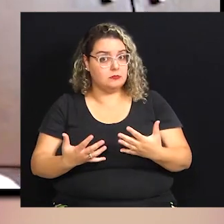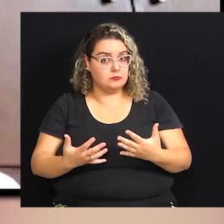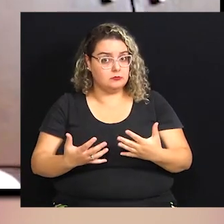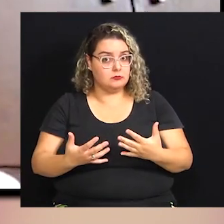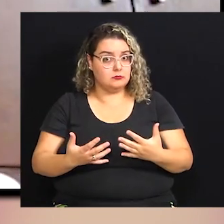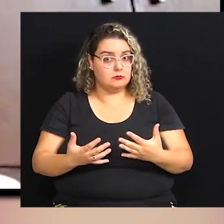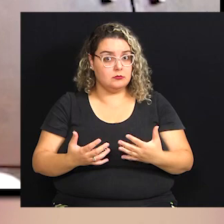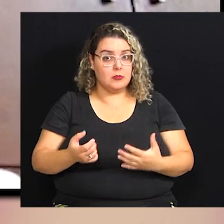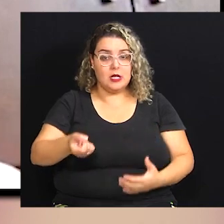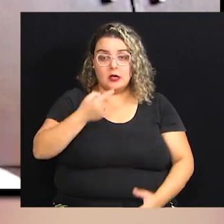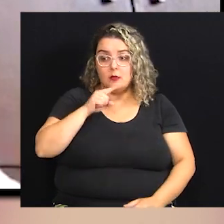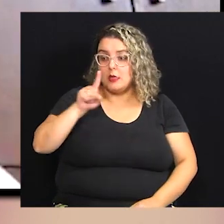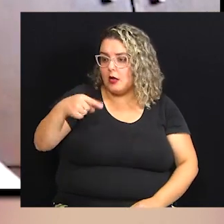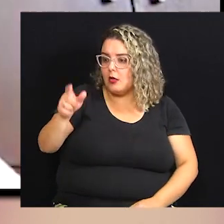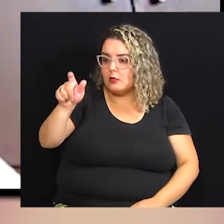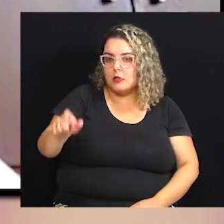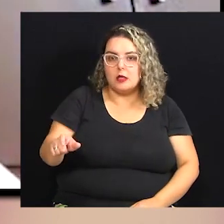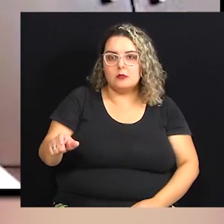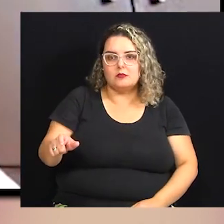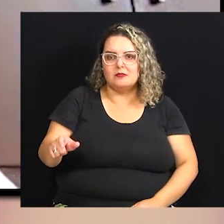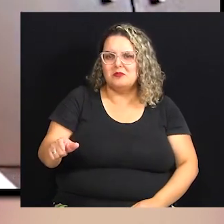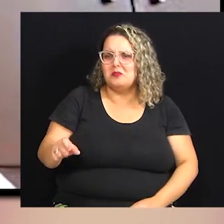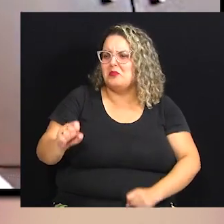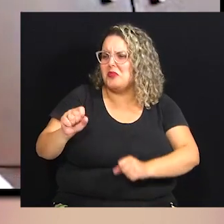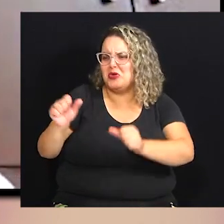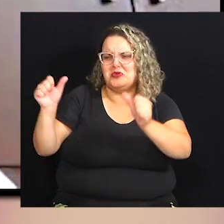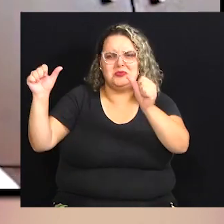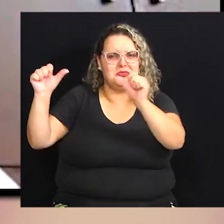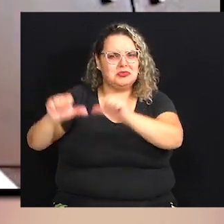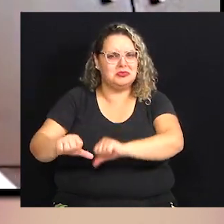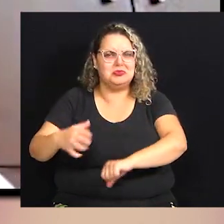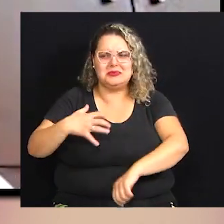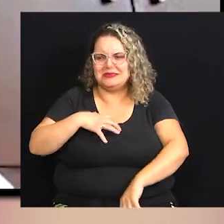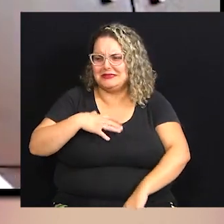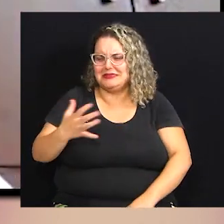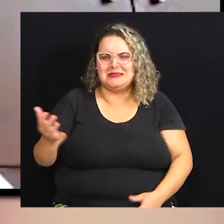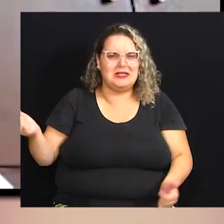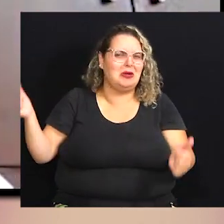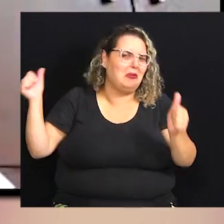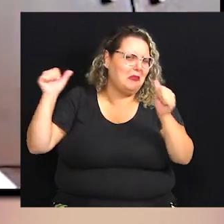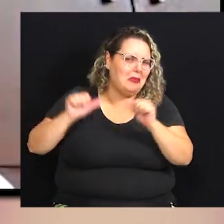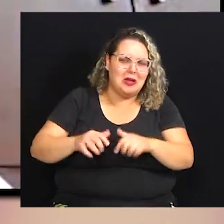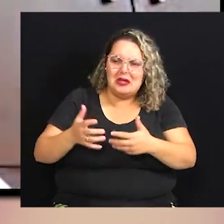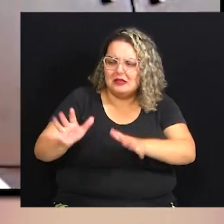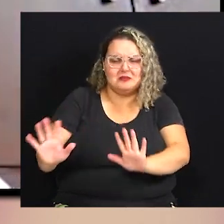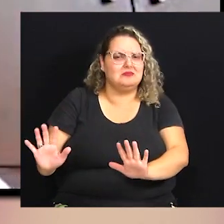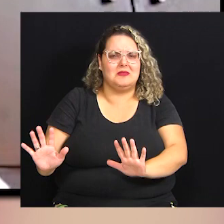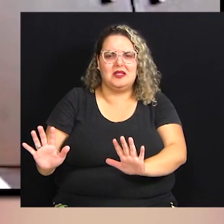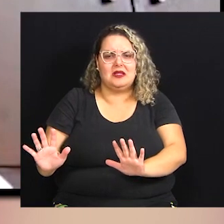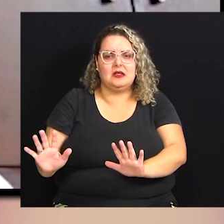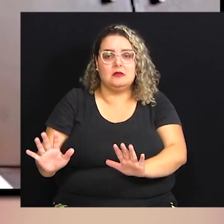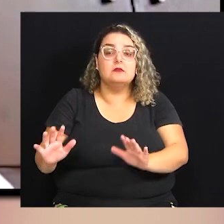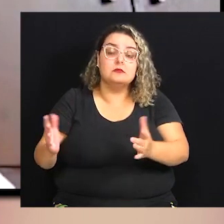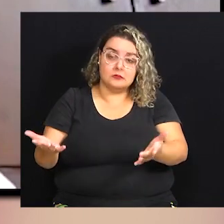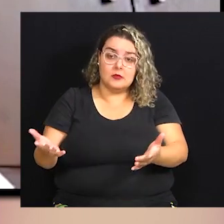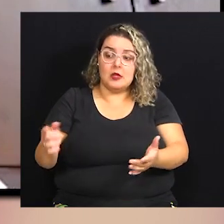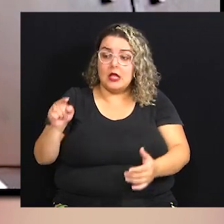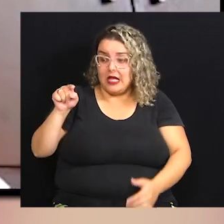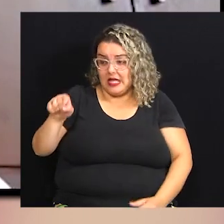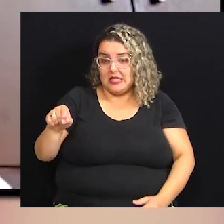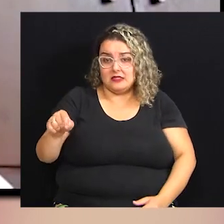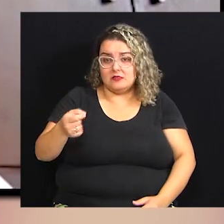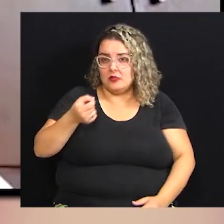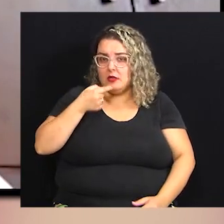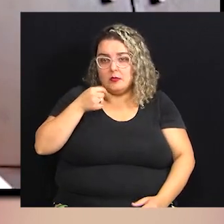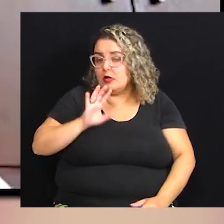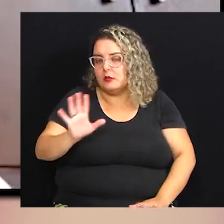muito bem, mas essa mesma medicação para outra pessoa pode fazer muito mal e ela se sentir muito mal, não ficar bem. Isso quer dizer